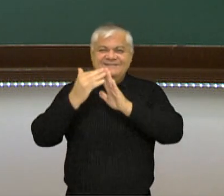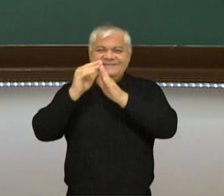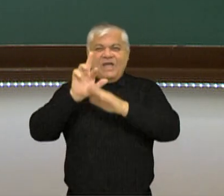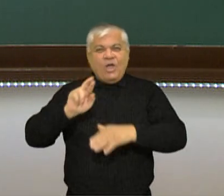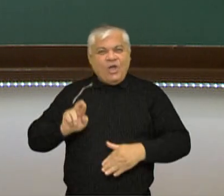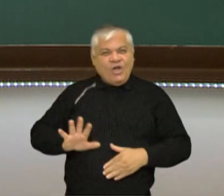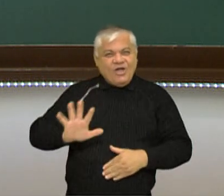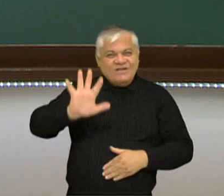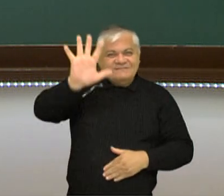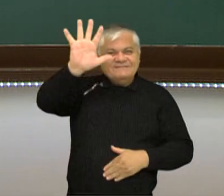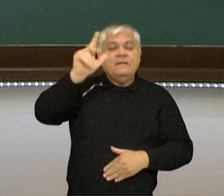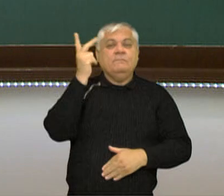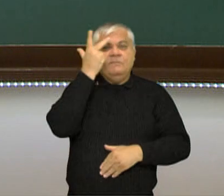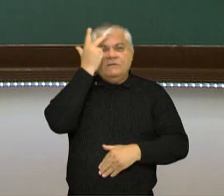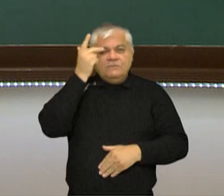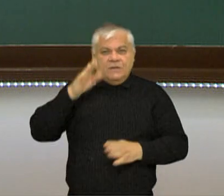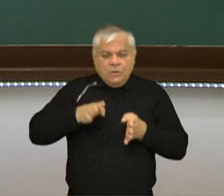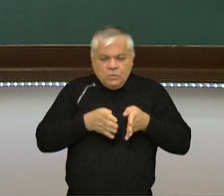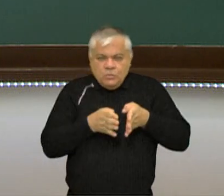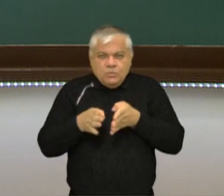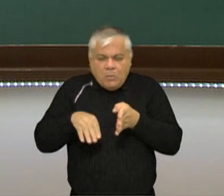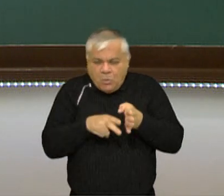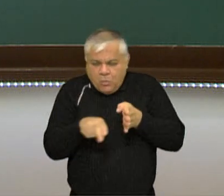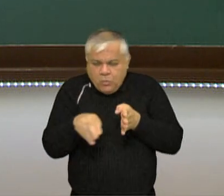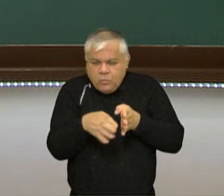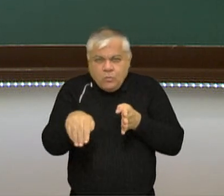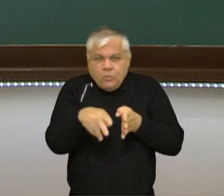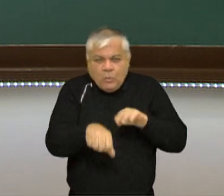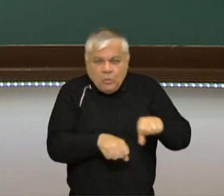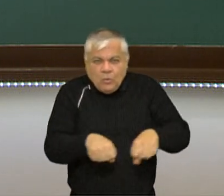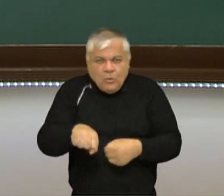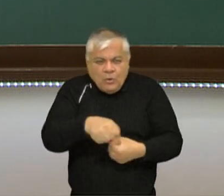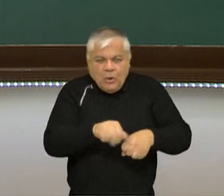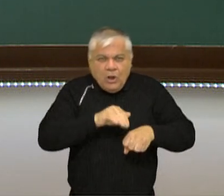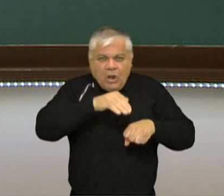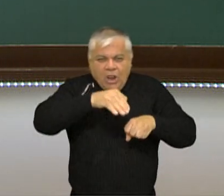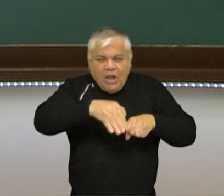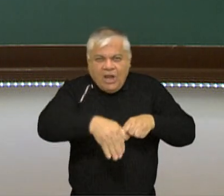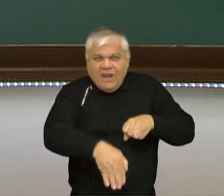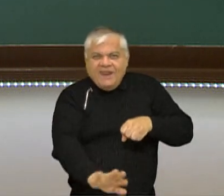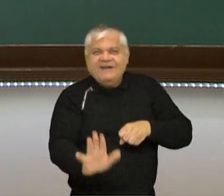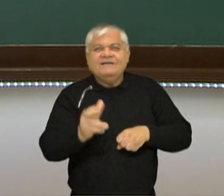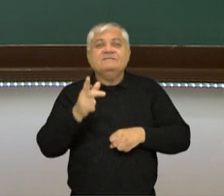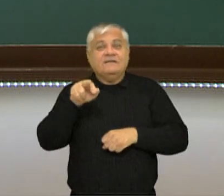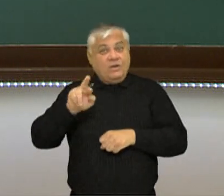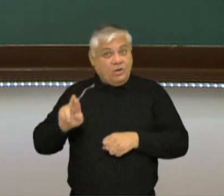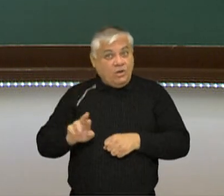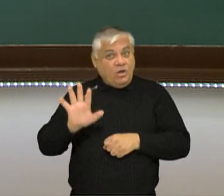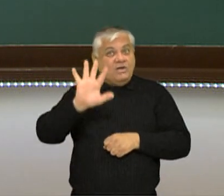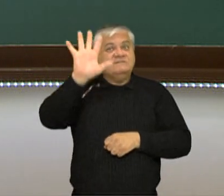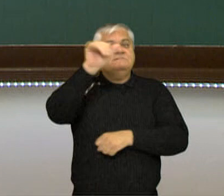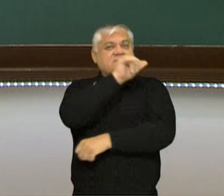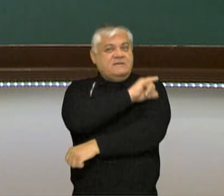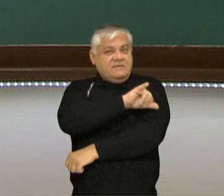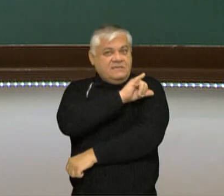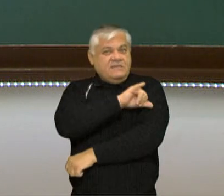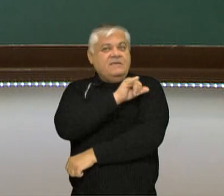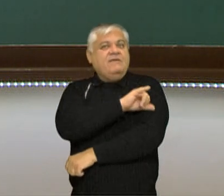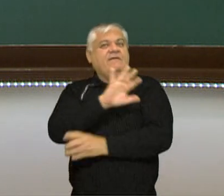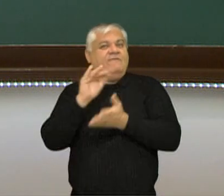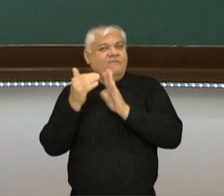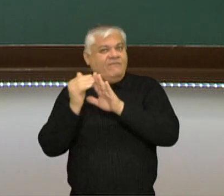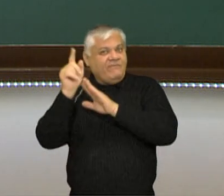descendo pelas vielas ali da comunidade, descendo o morro da comunidade da Rocinha, passando pelas vielas,